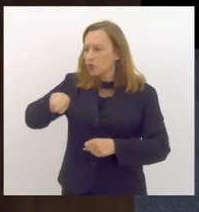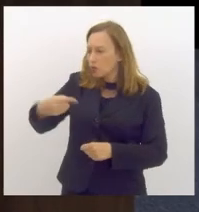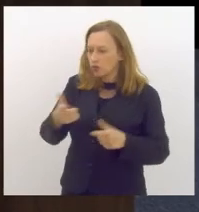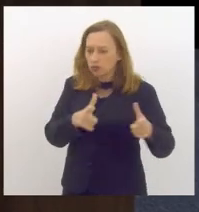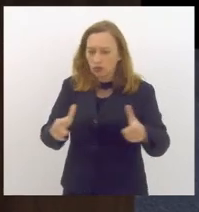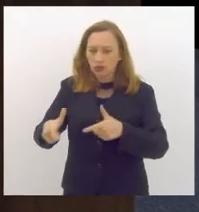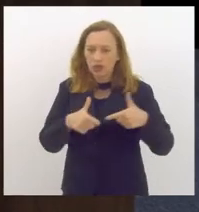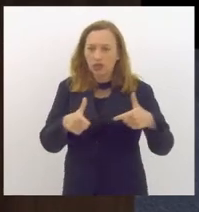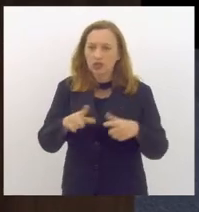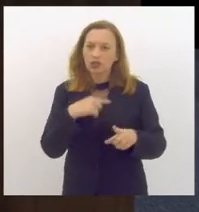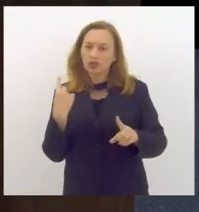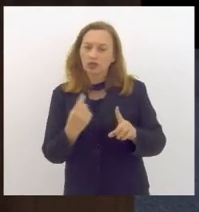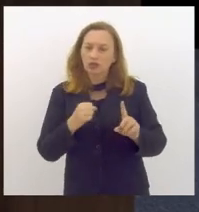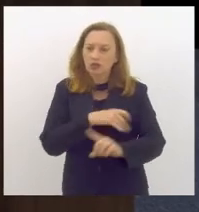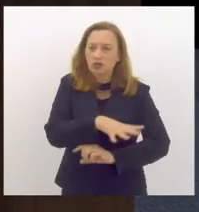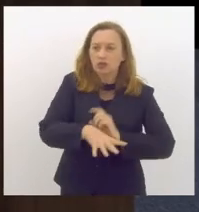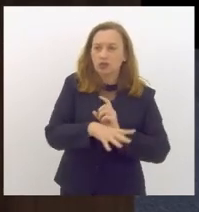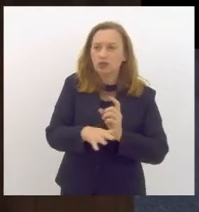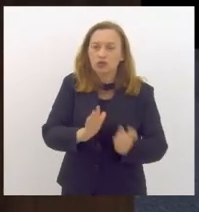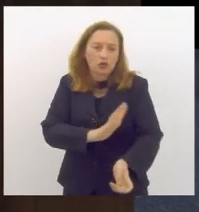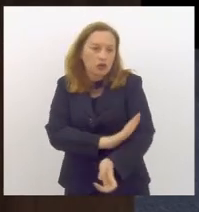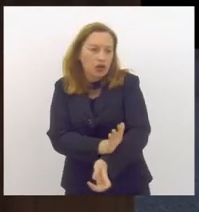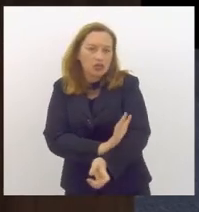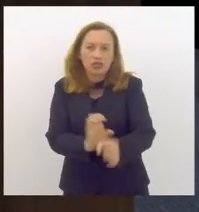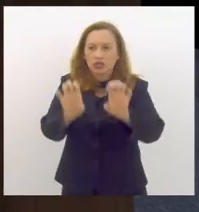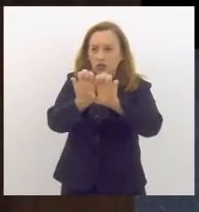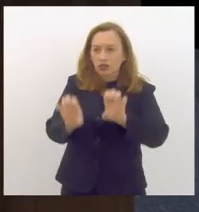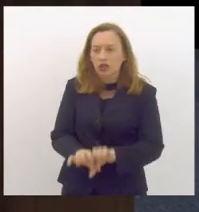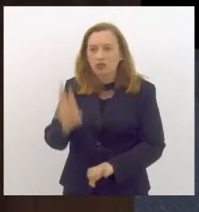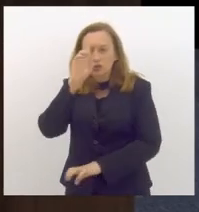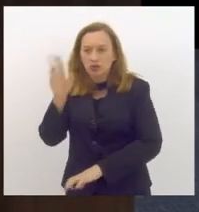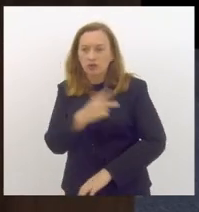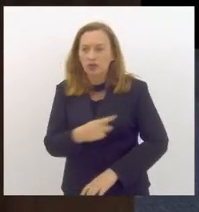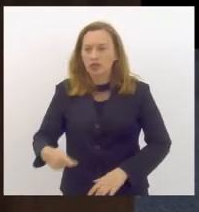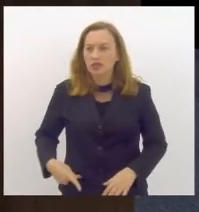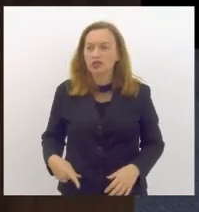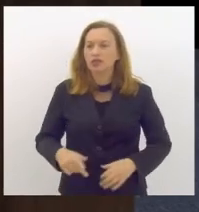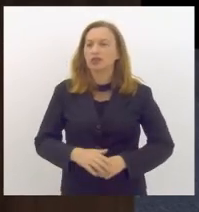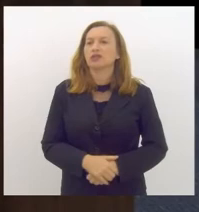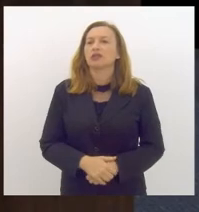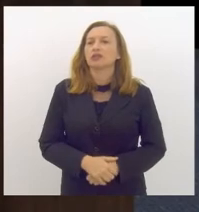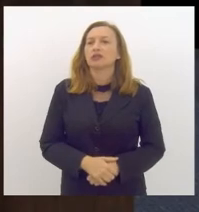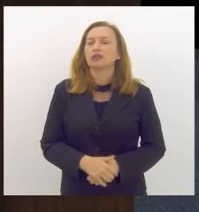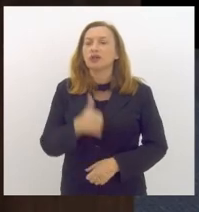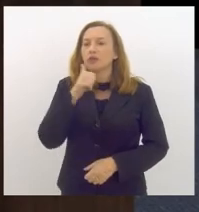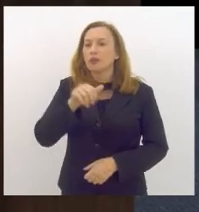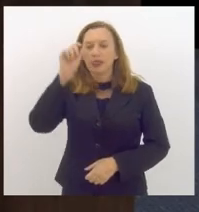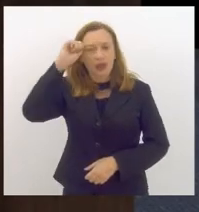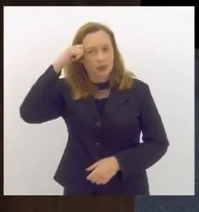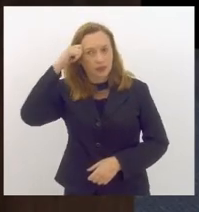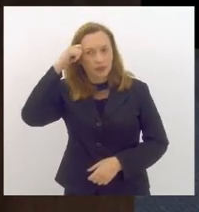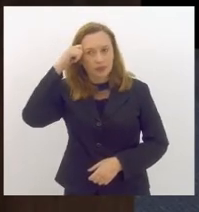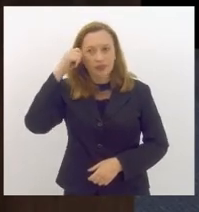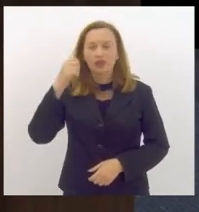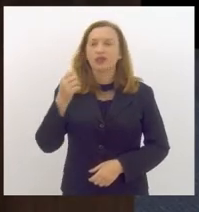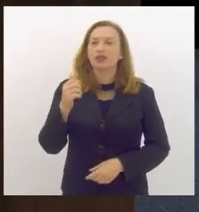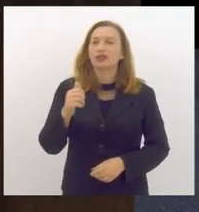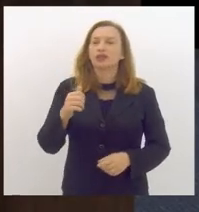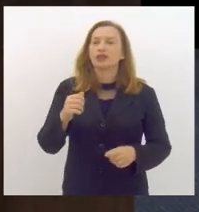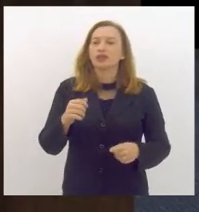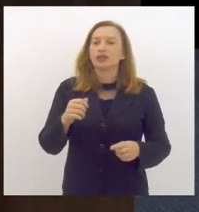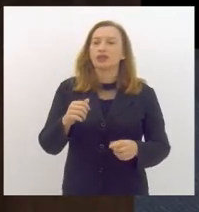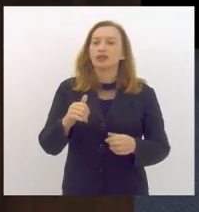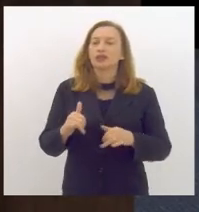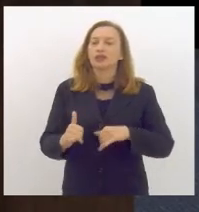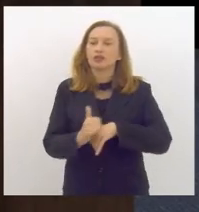da nossa sociedade. O racismo estrutural, senhor presidente, levou a essa mulher preta ser vítima também